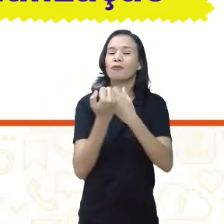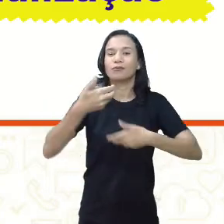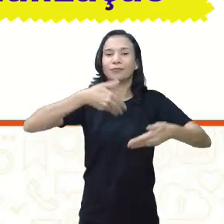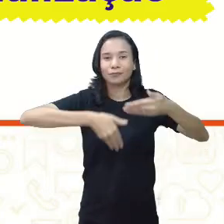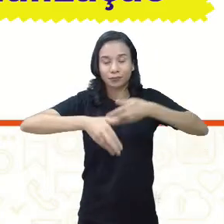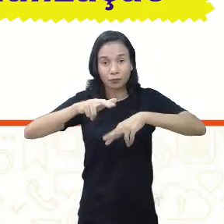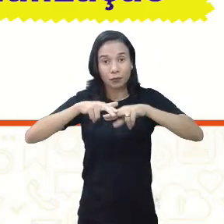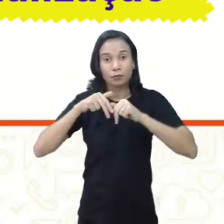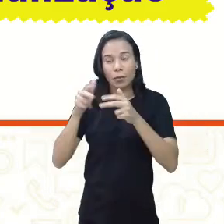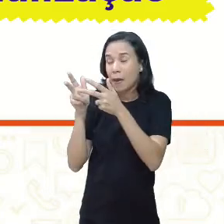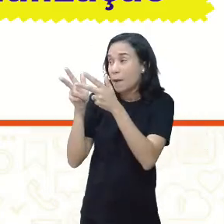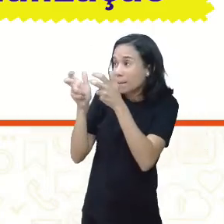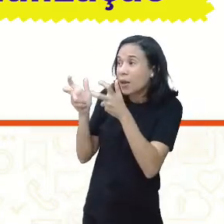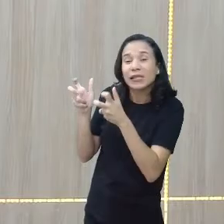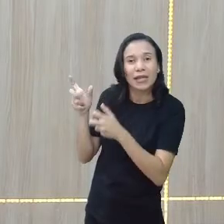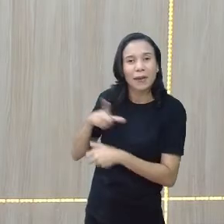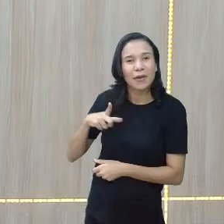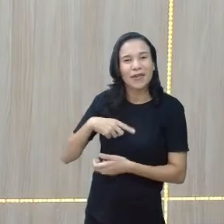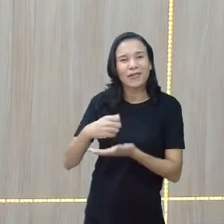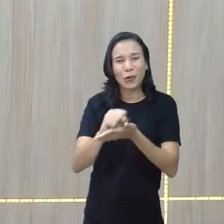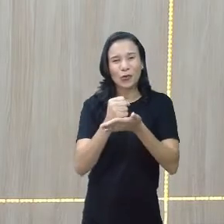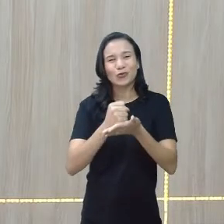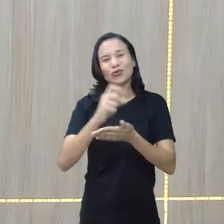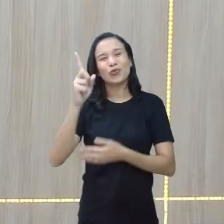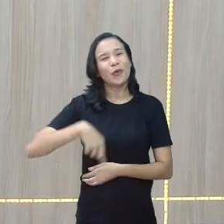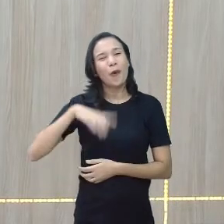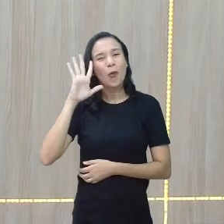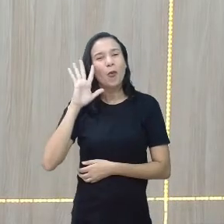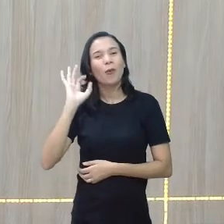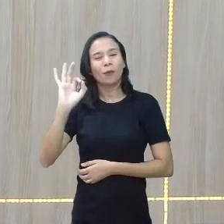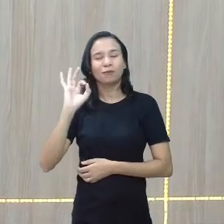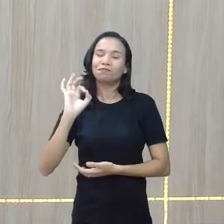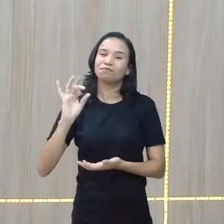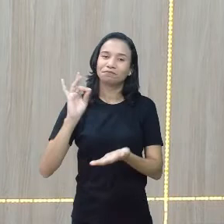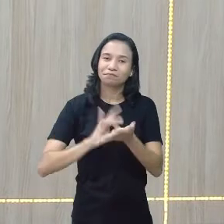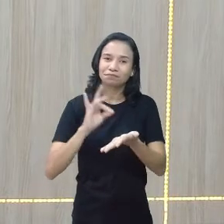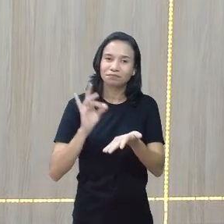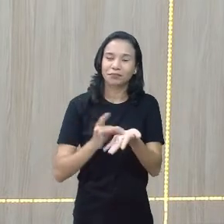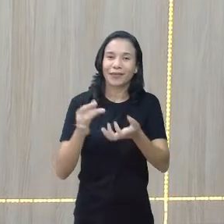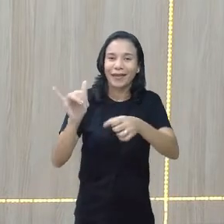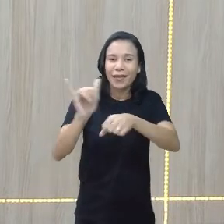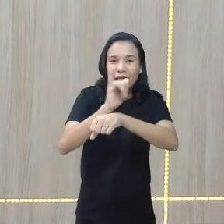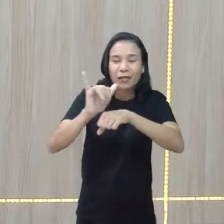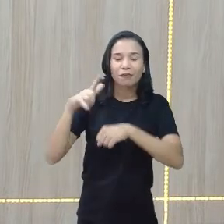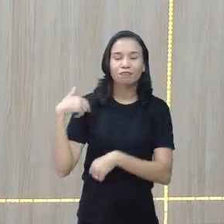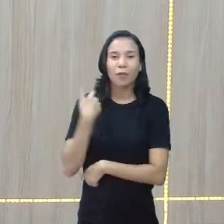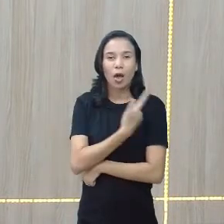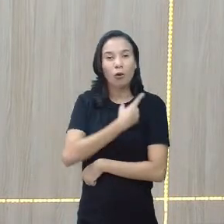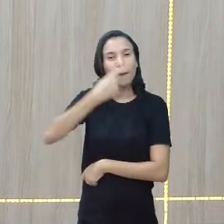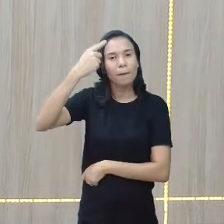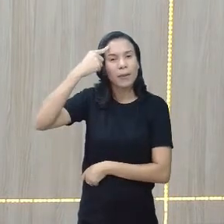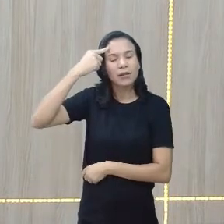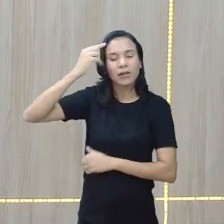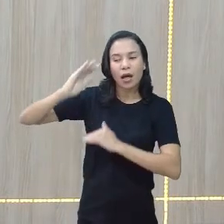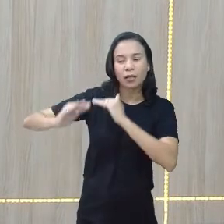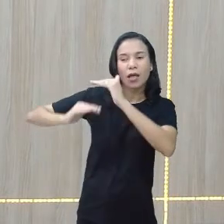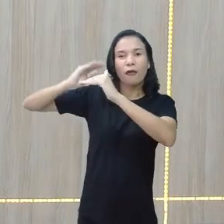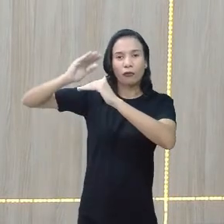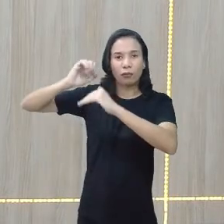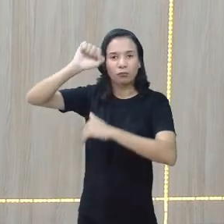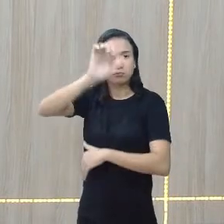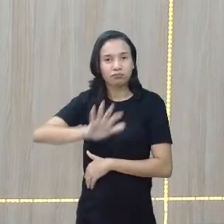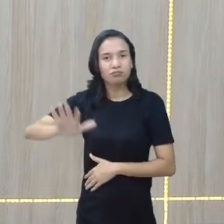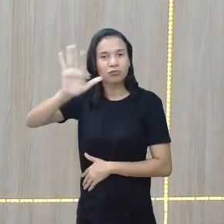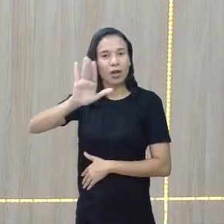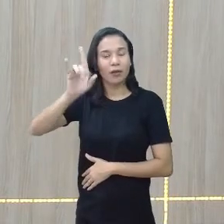Então, percebam que o jogo é um excelente recurso para que a gente possa pensar em desenvolvimento global,